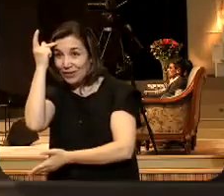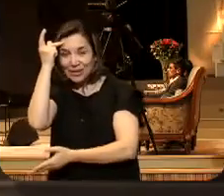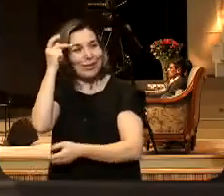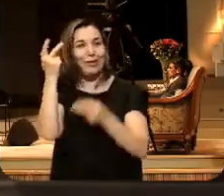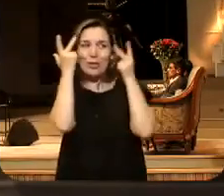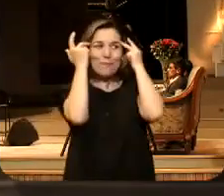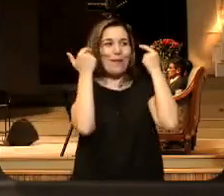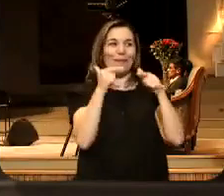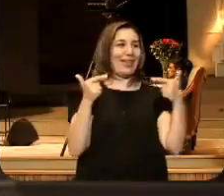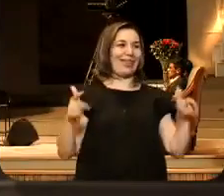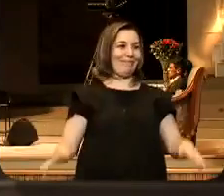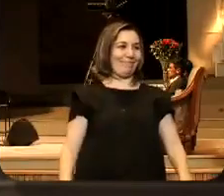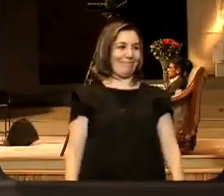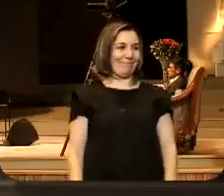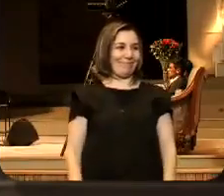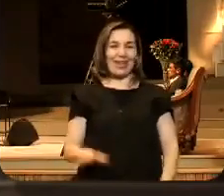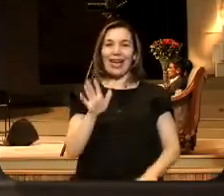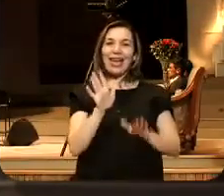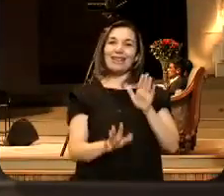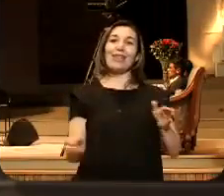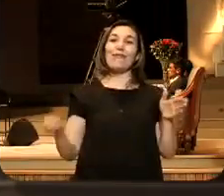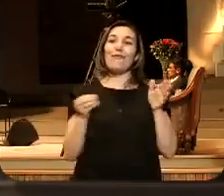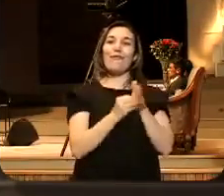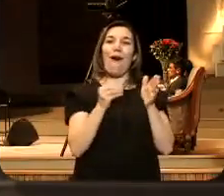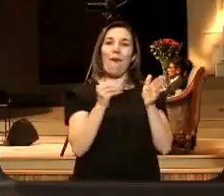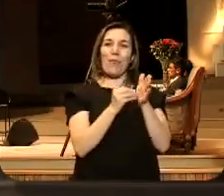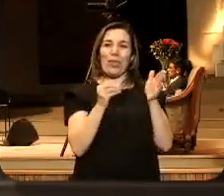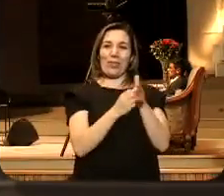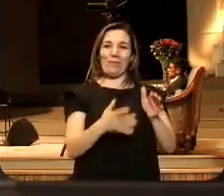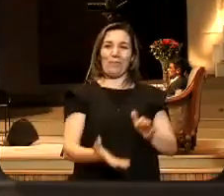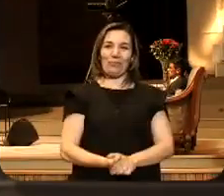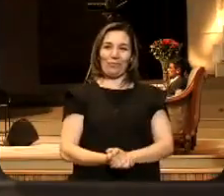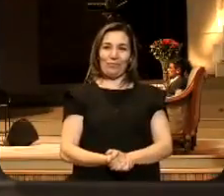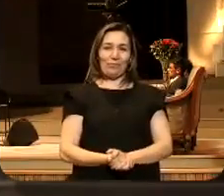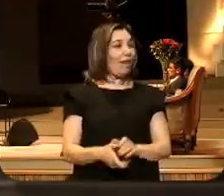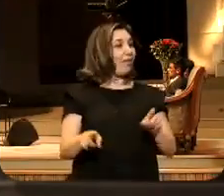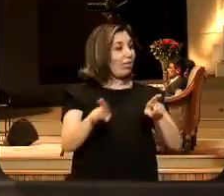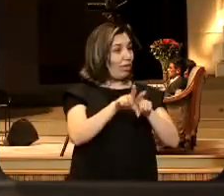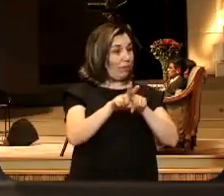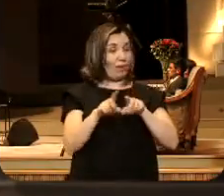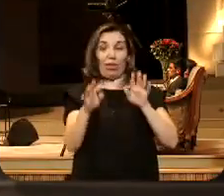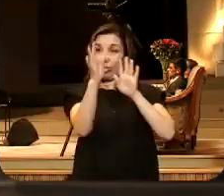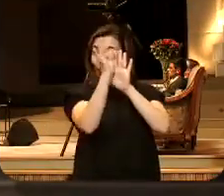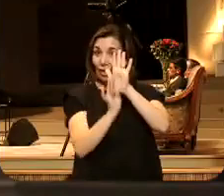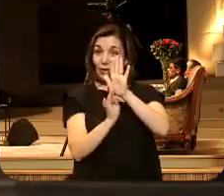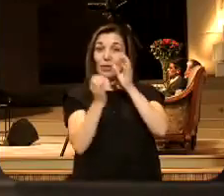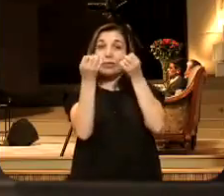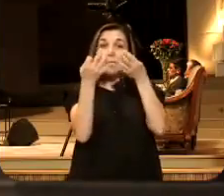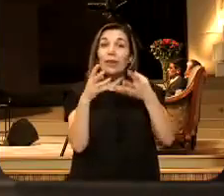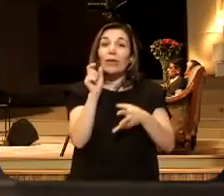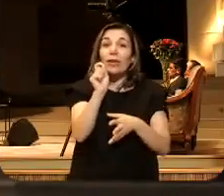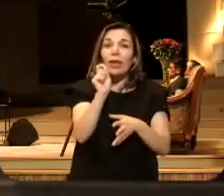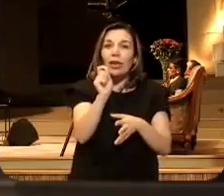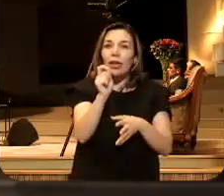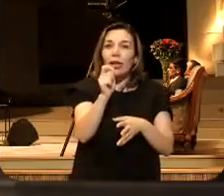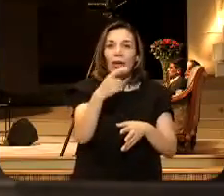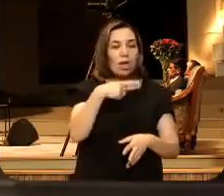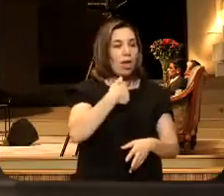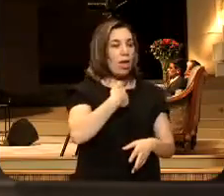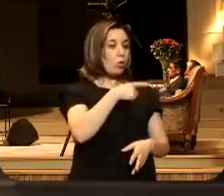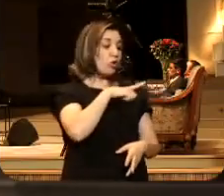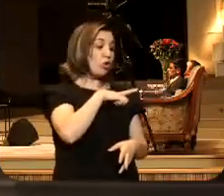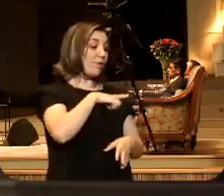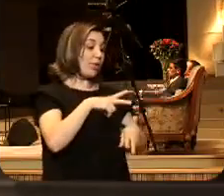Aliás, tem muita gente presa que carece da nossa solidariedade.